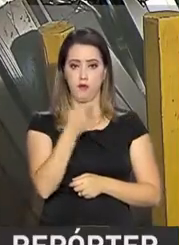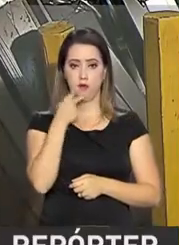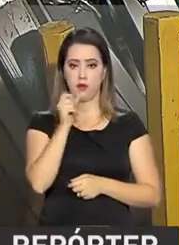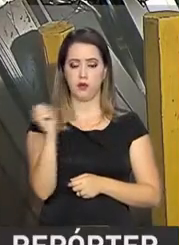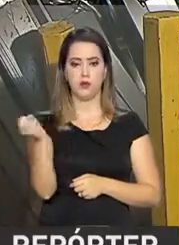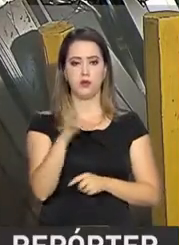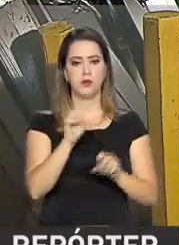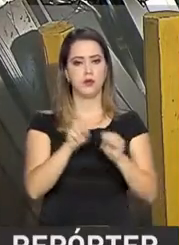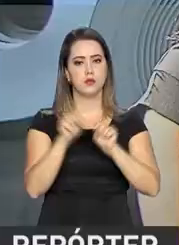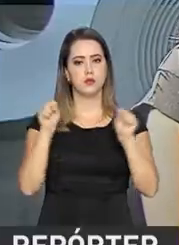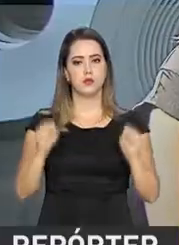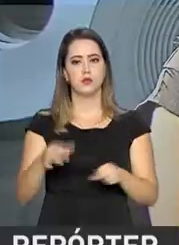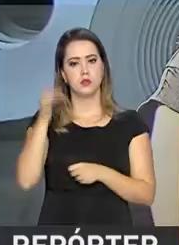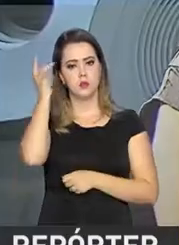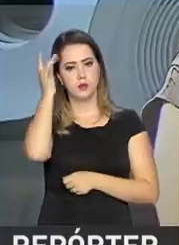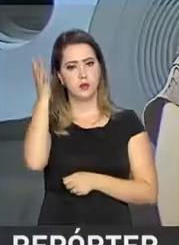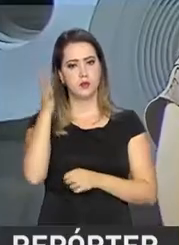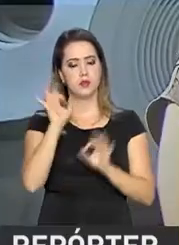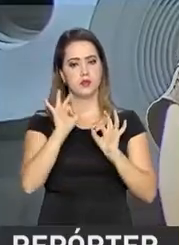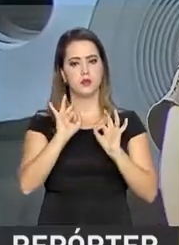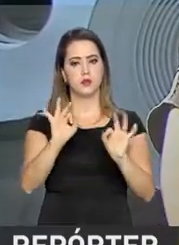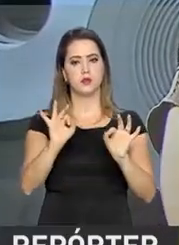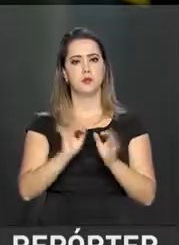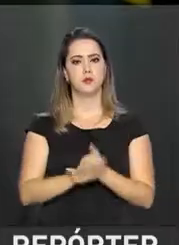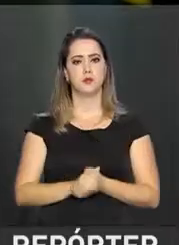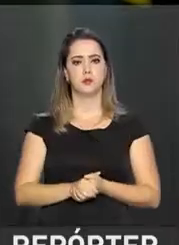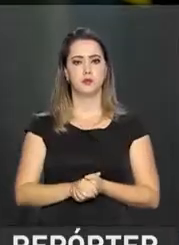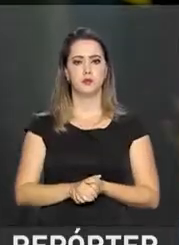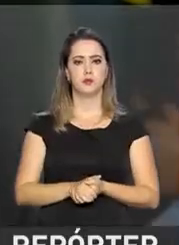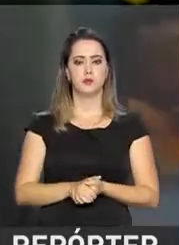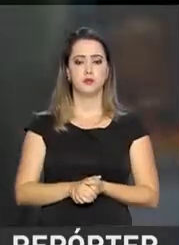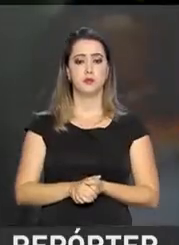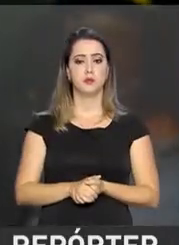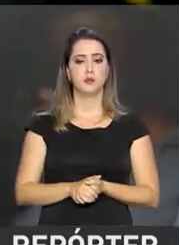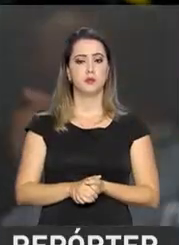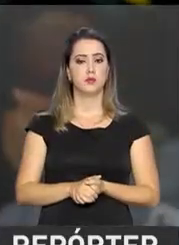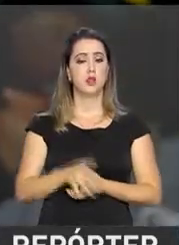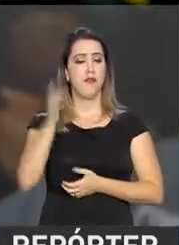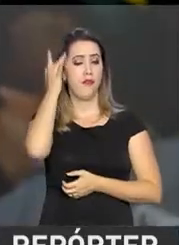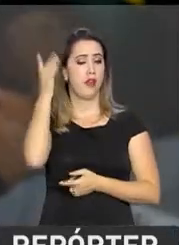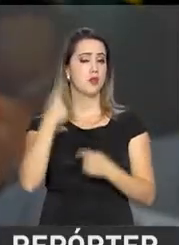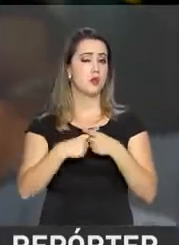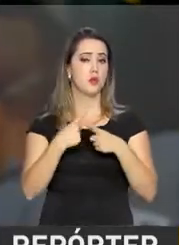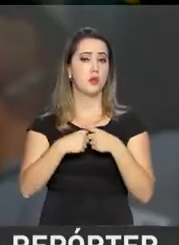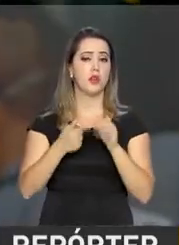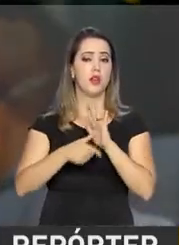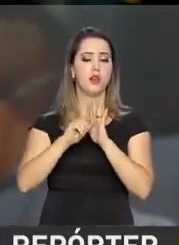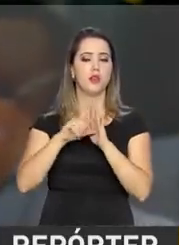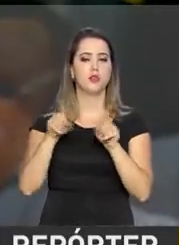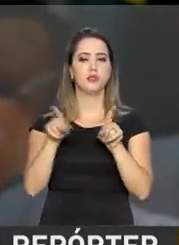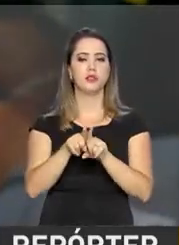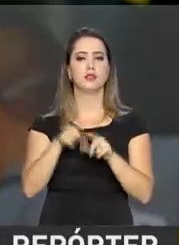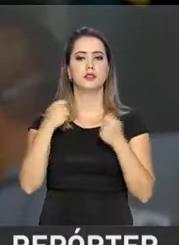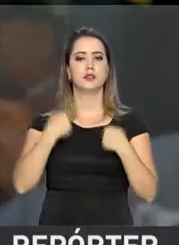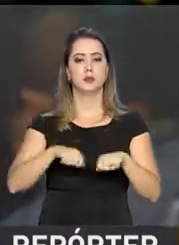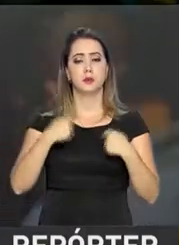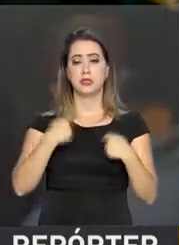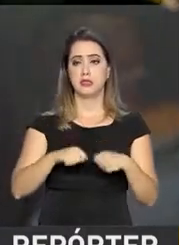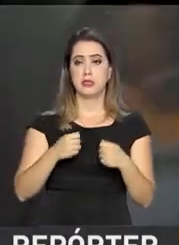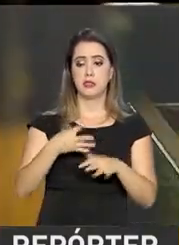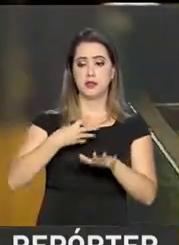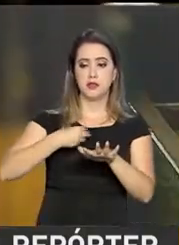sistema deve facilitar a consolidação dos dados. Vai facilitar porque o envio antigamente era